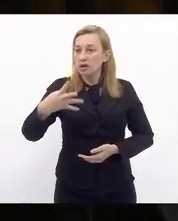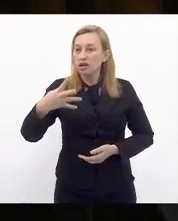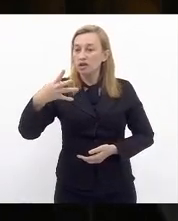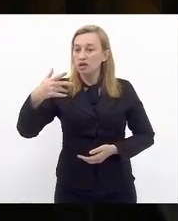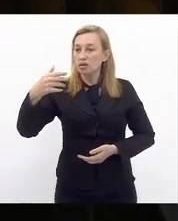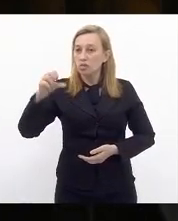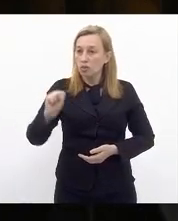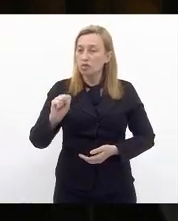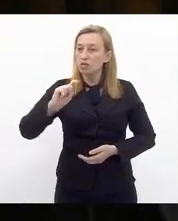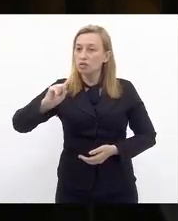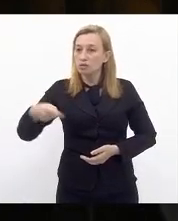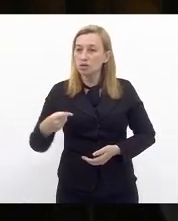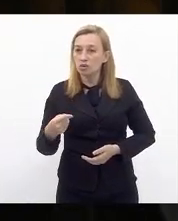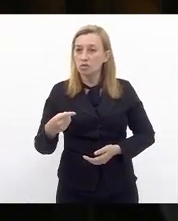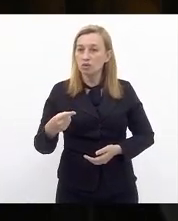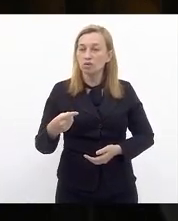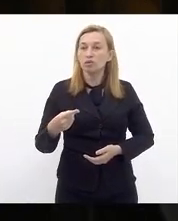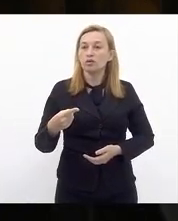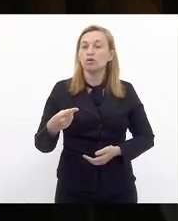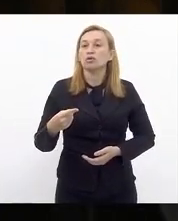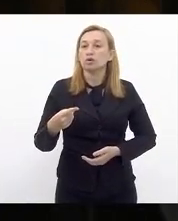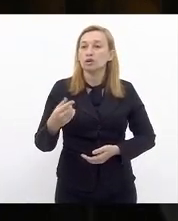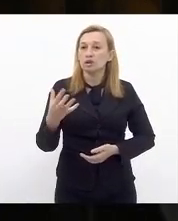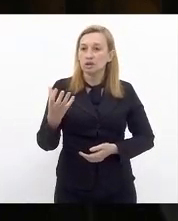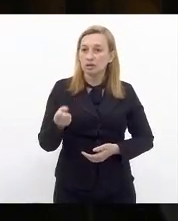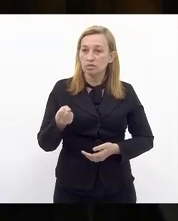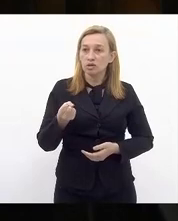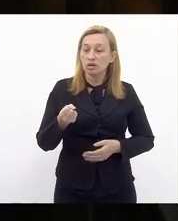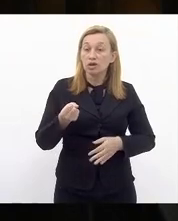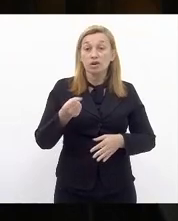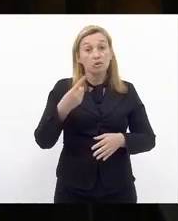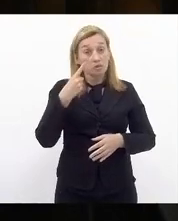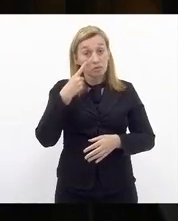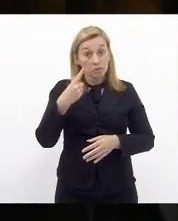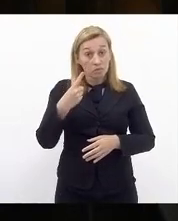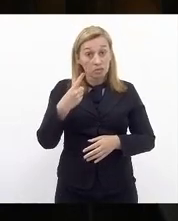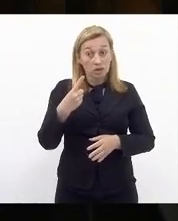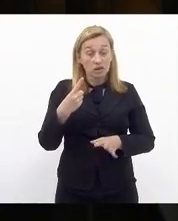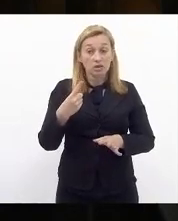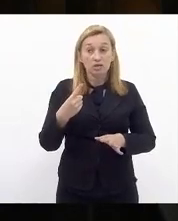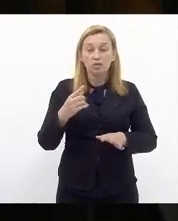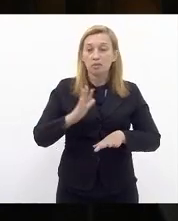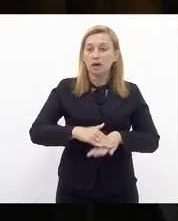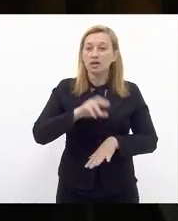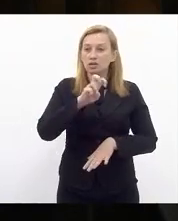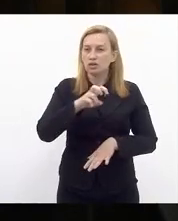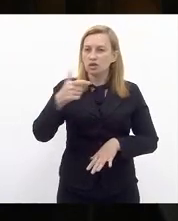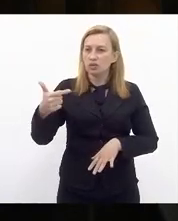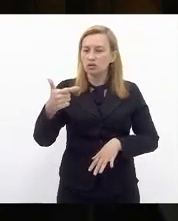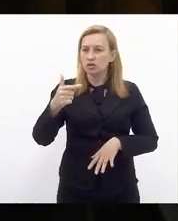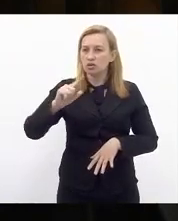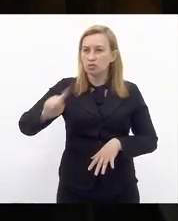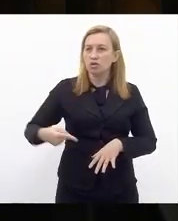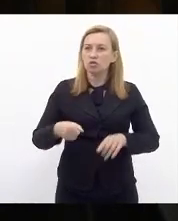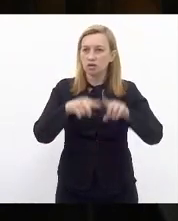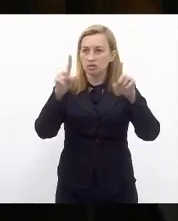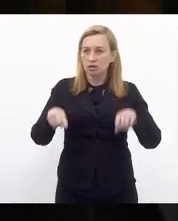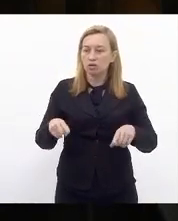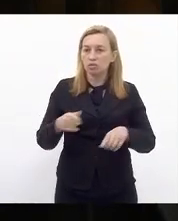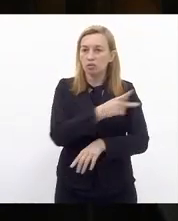mil beneficiários imagina levamos mais 52 mil desses servidores